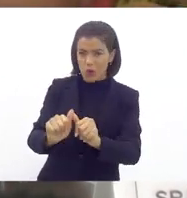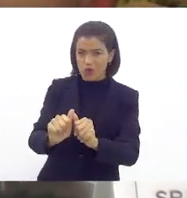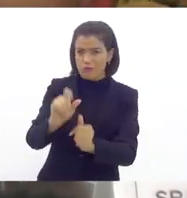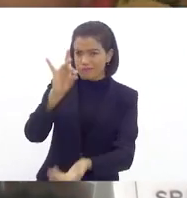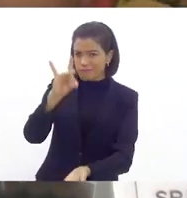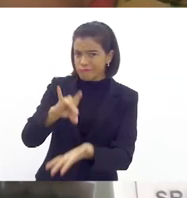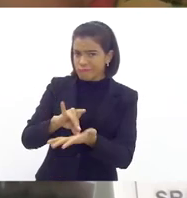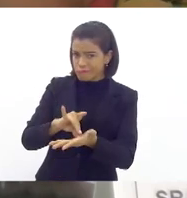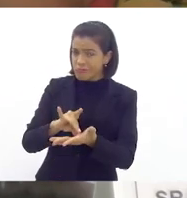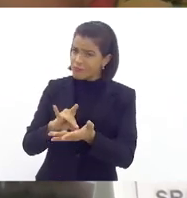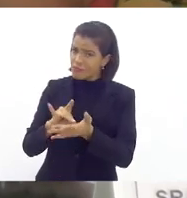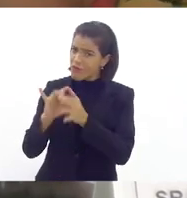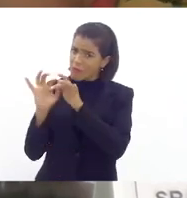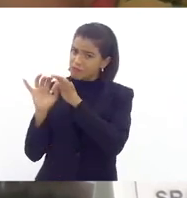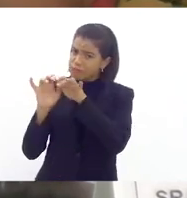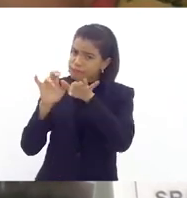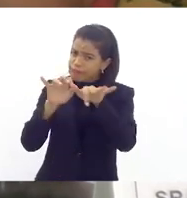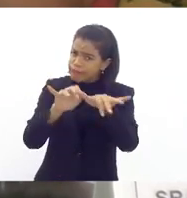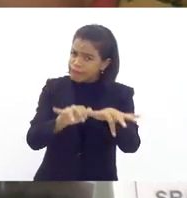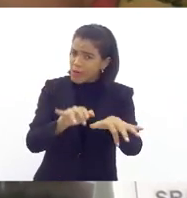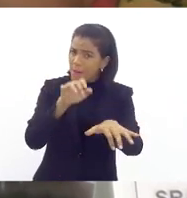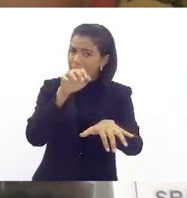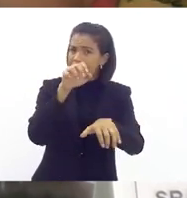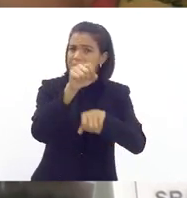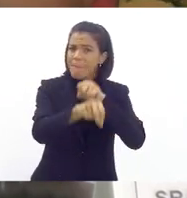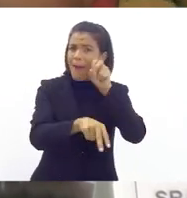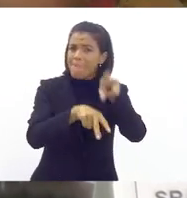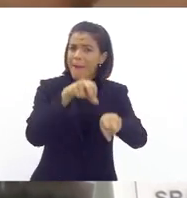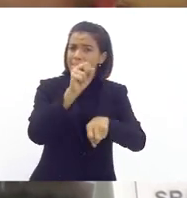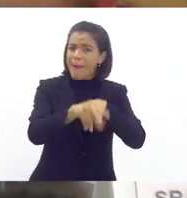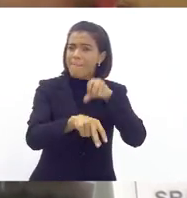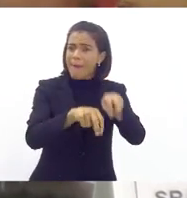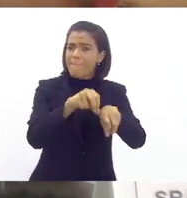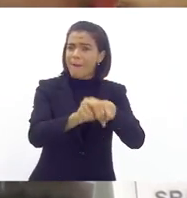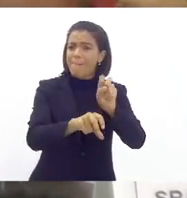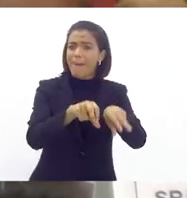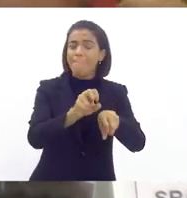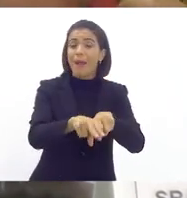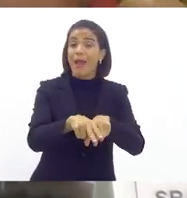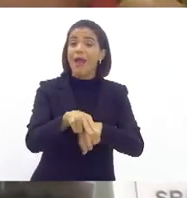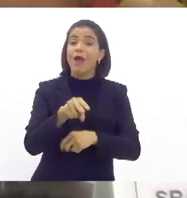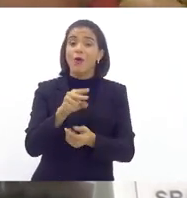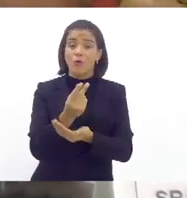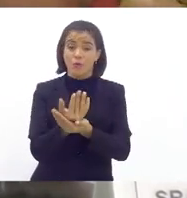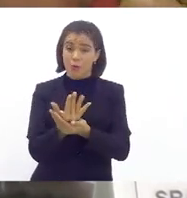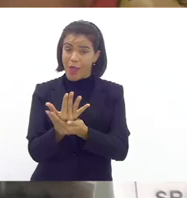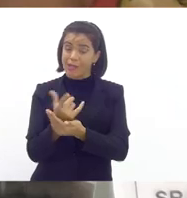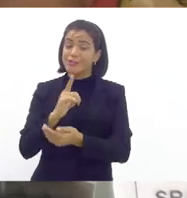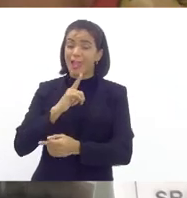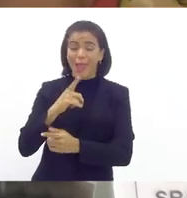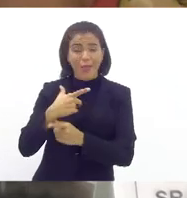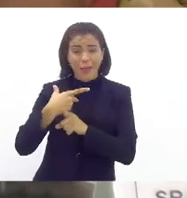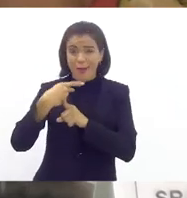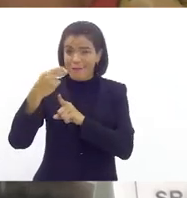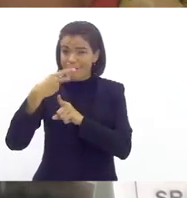vá para a UERJ. A UERJ tem excelentes benefícios, conquistas